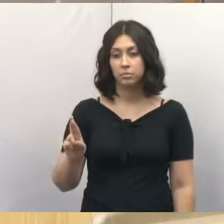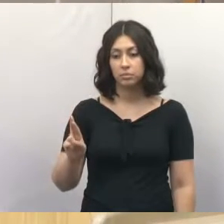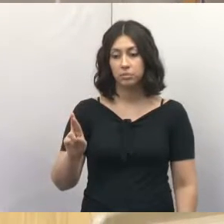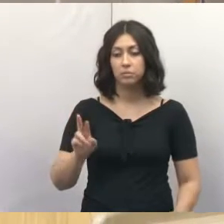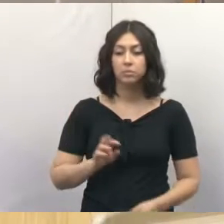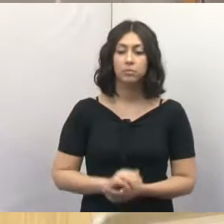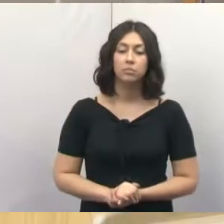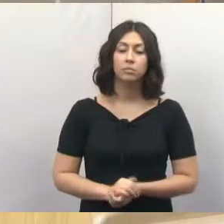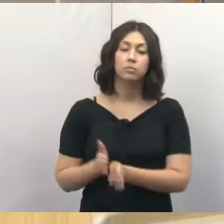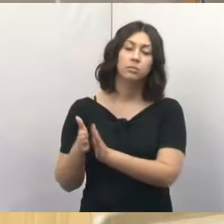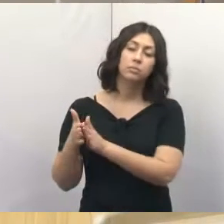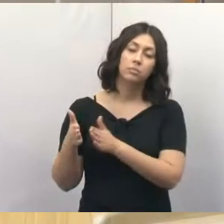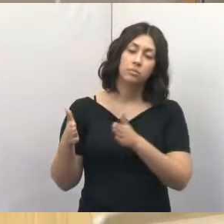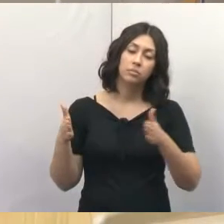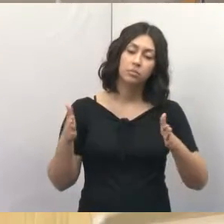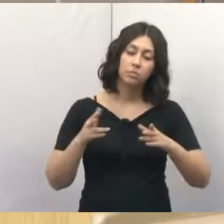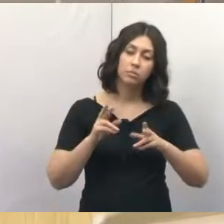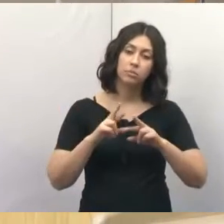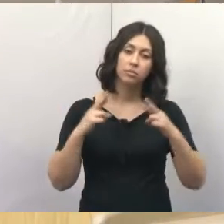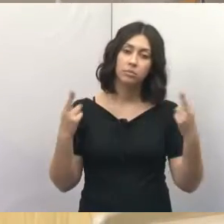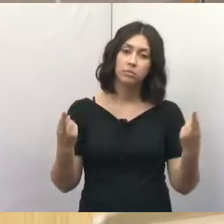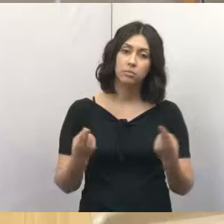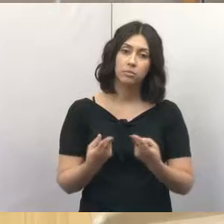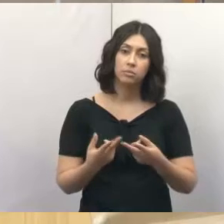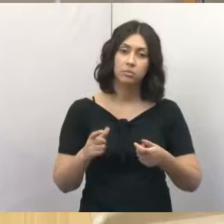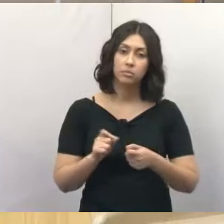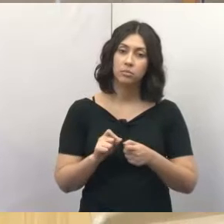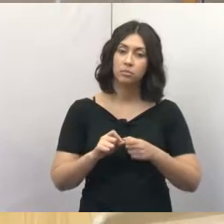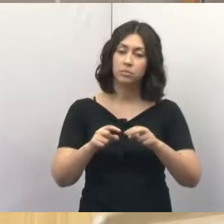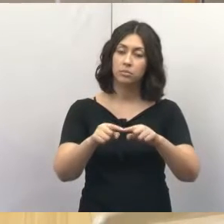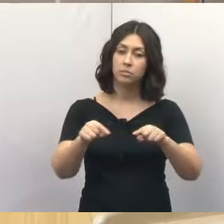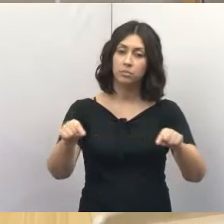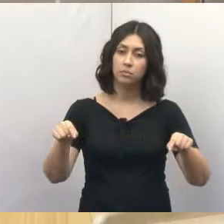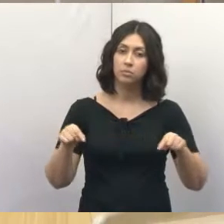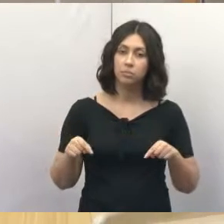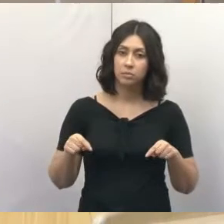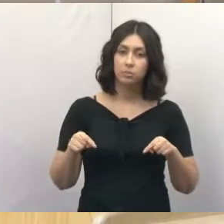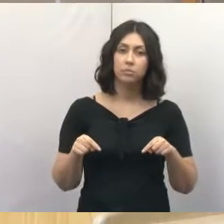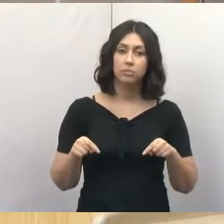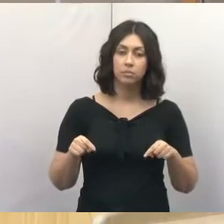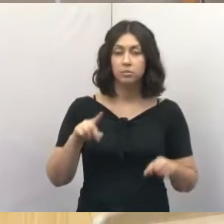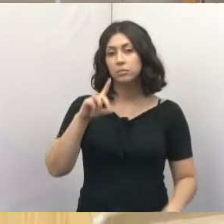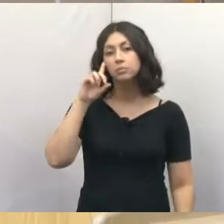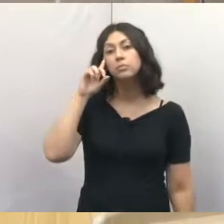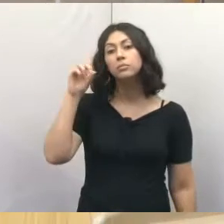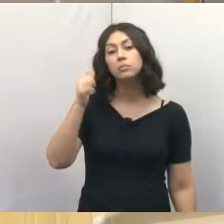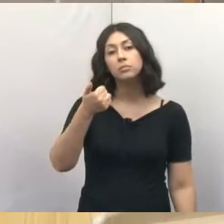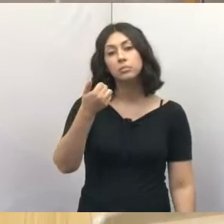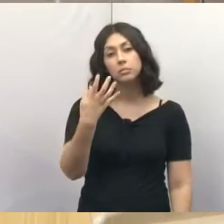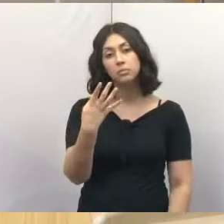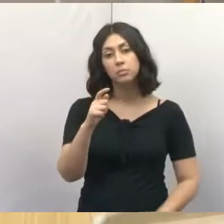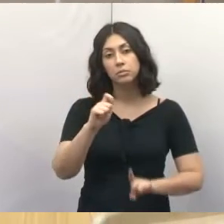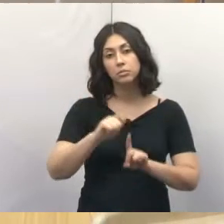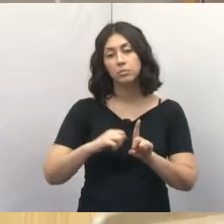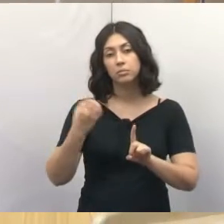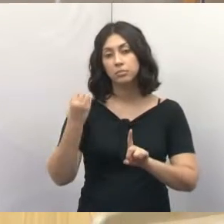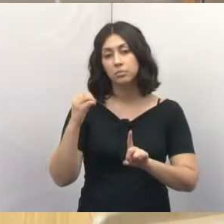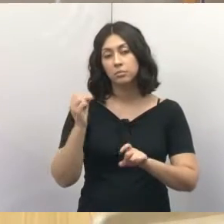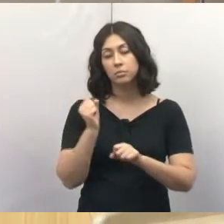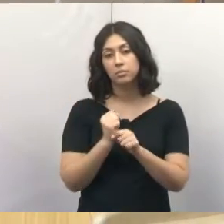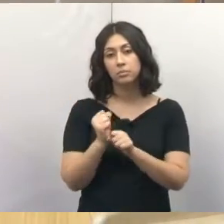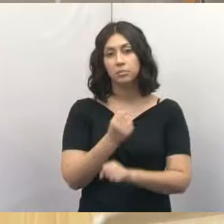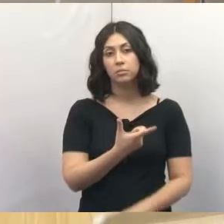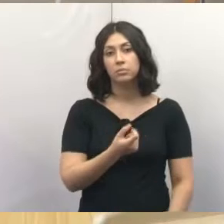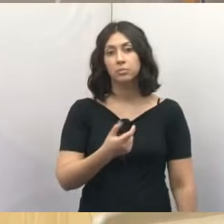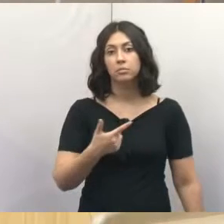Marques, durante a reunião realizada no nosso gabinete, no dia 14 de outubro de 2022, e